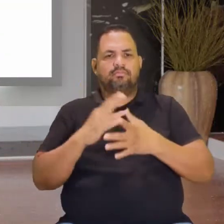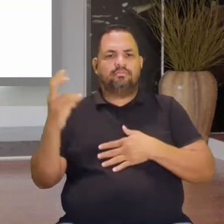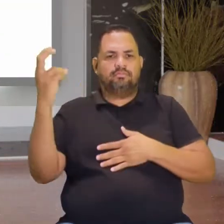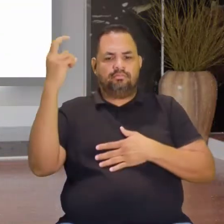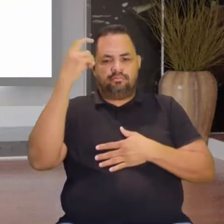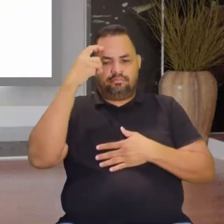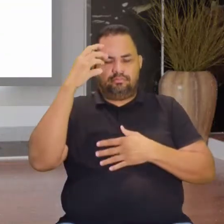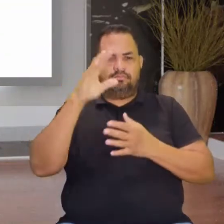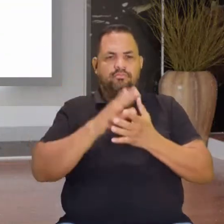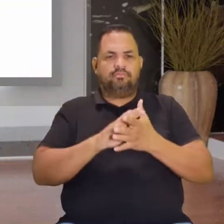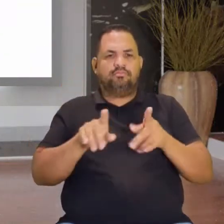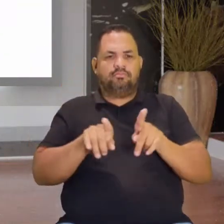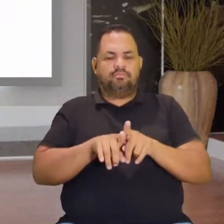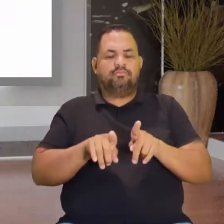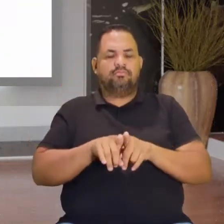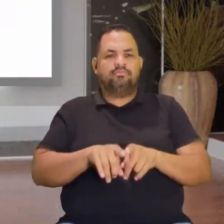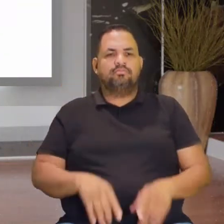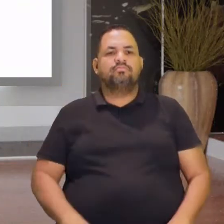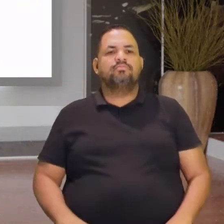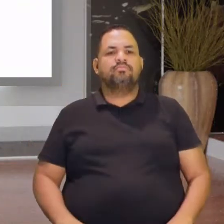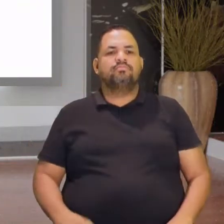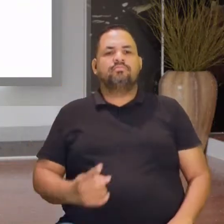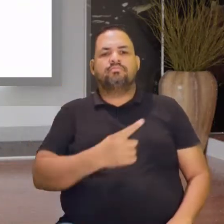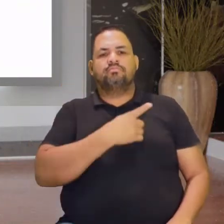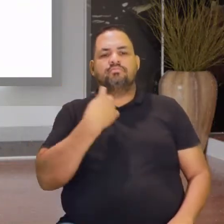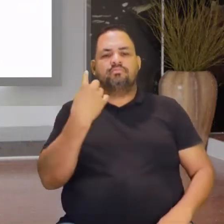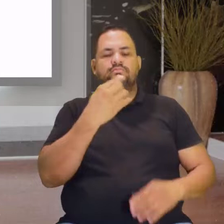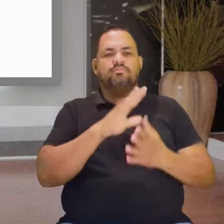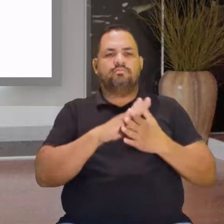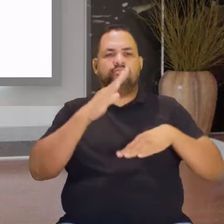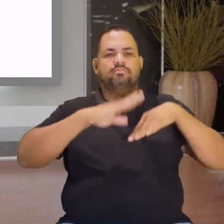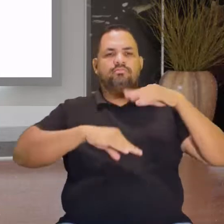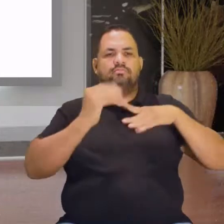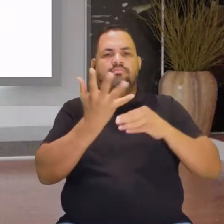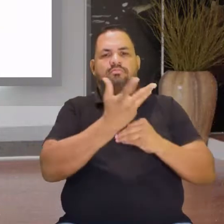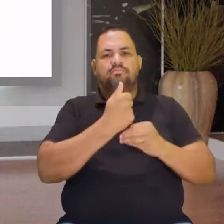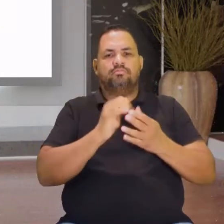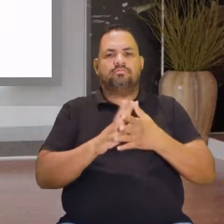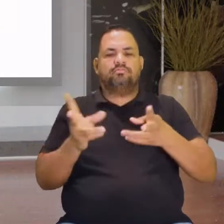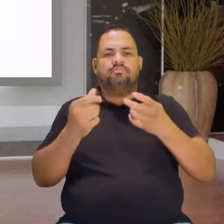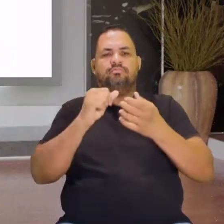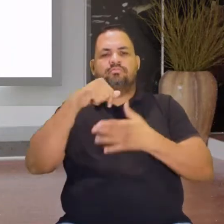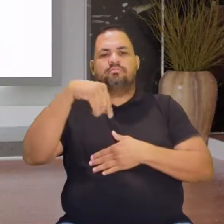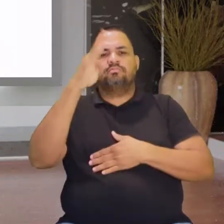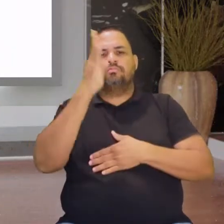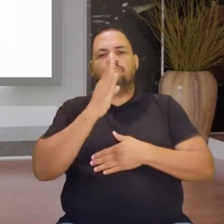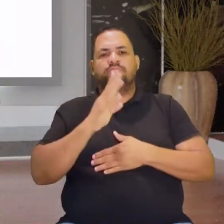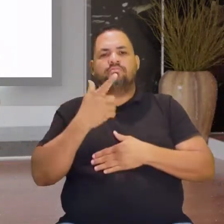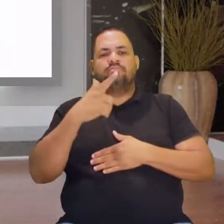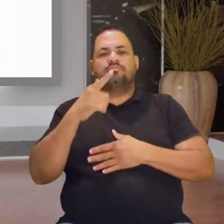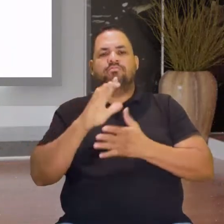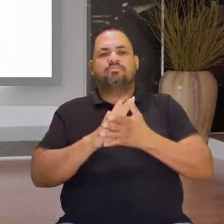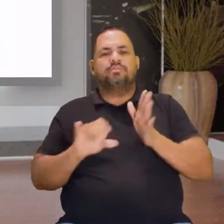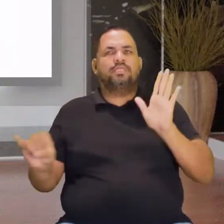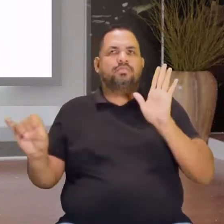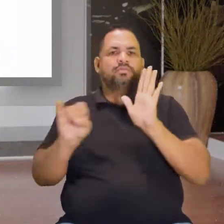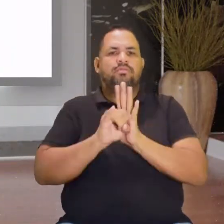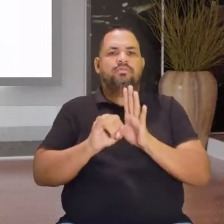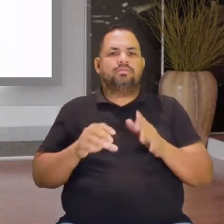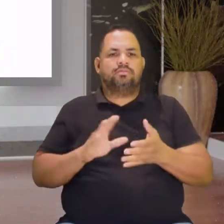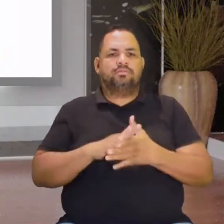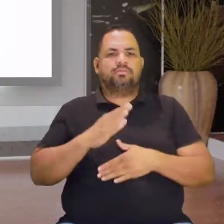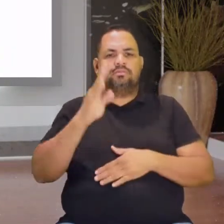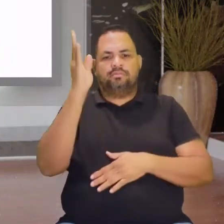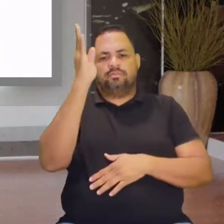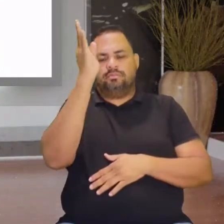na cultura também não seria diferente. Os nossos artistas perceberam que no Brasil não tinha o quê? Uma identidade nacional.